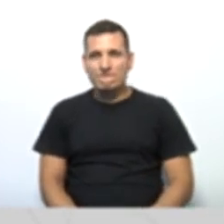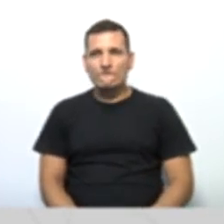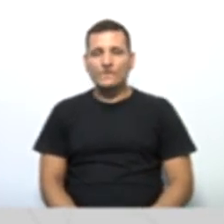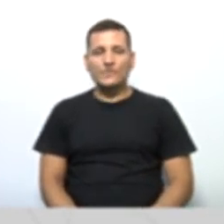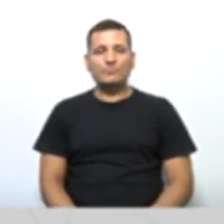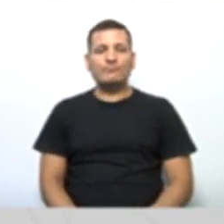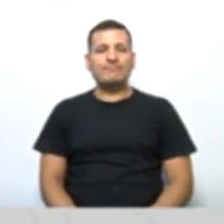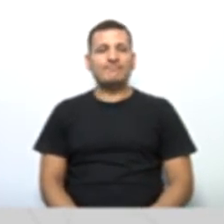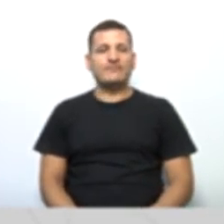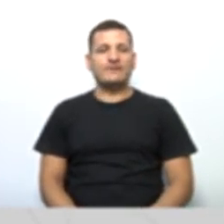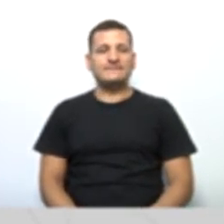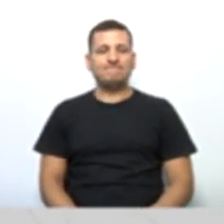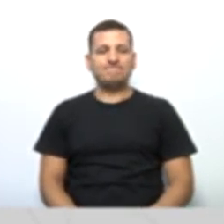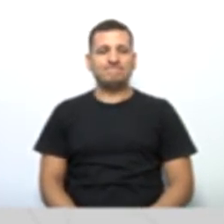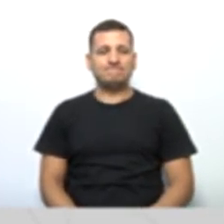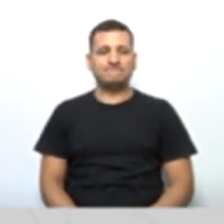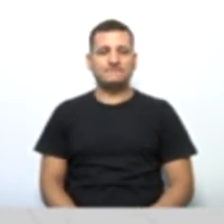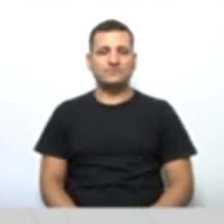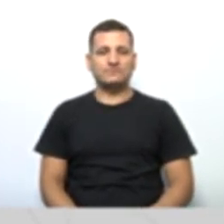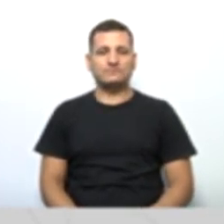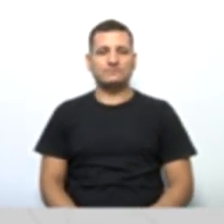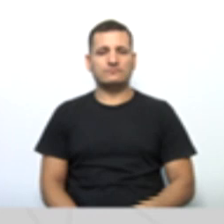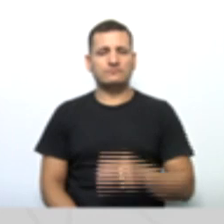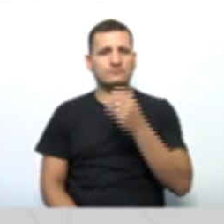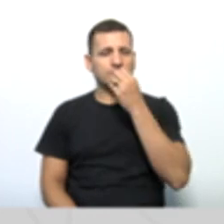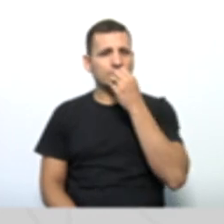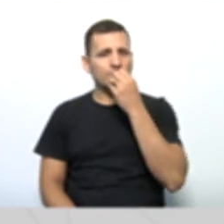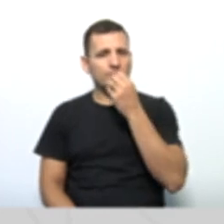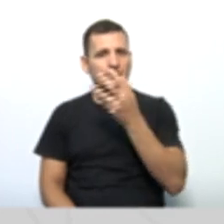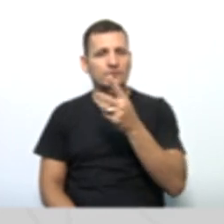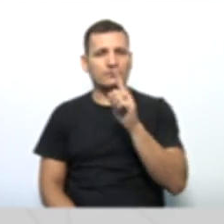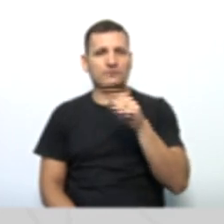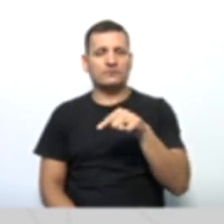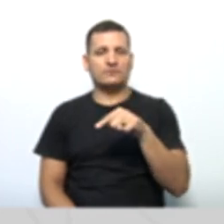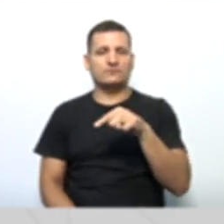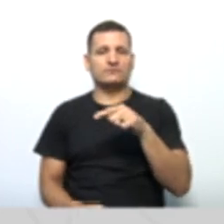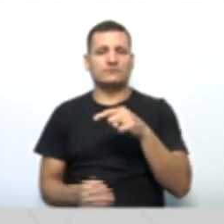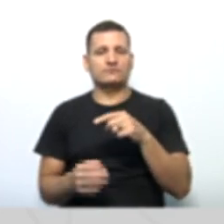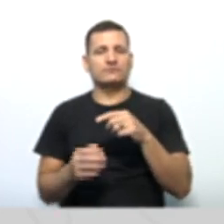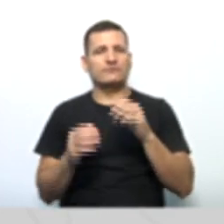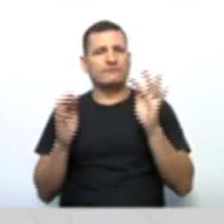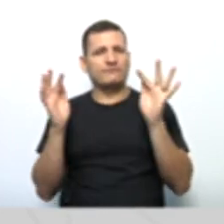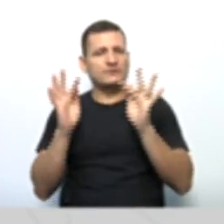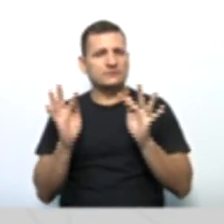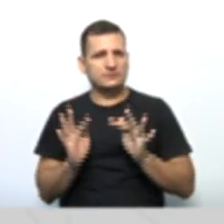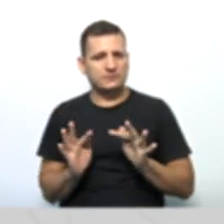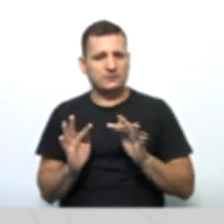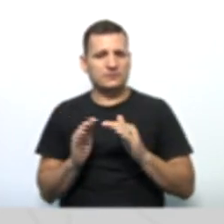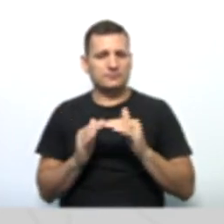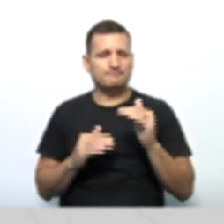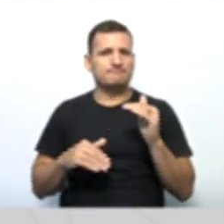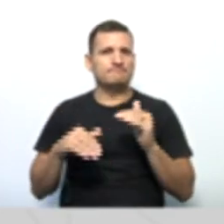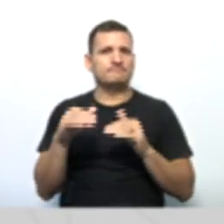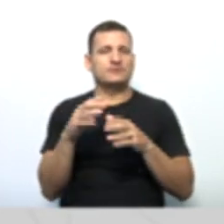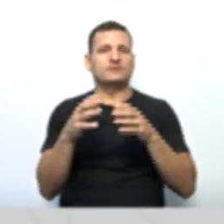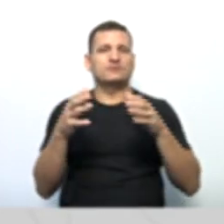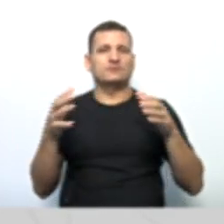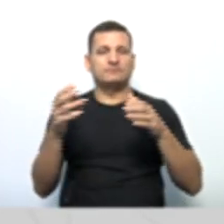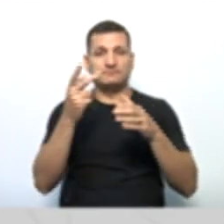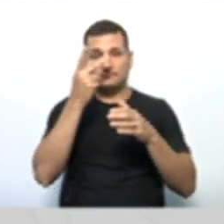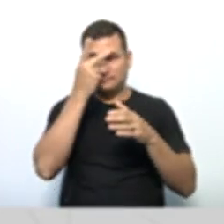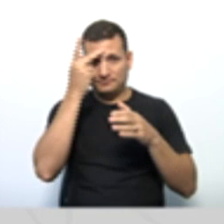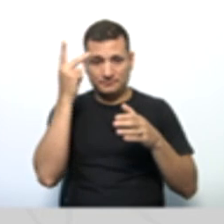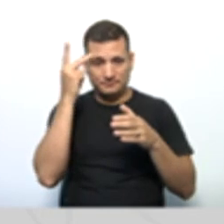Próxima afirmação. O bem é a máxima felicidade para a maior quantidade de pessoas. A gente